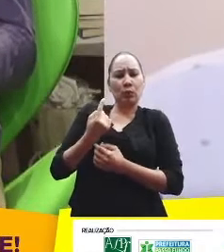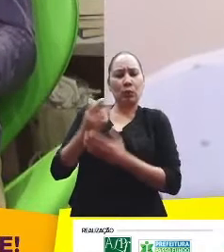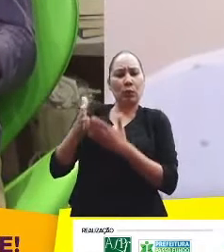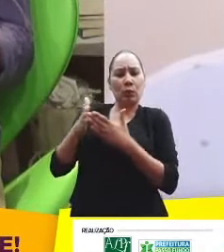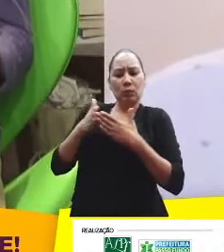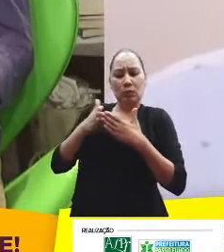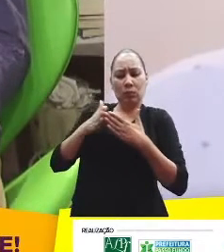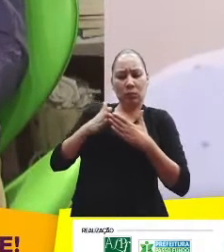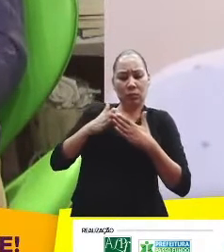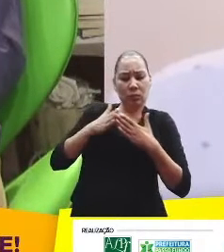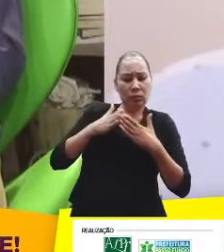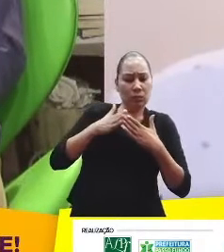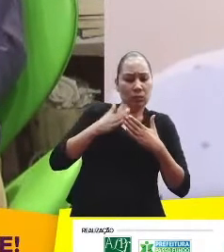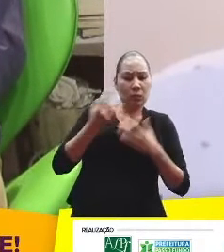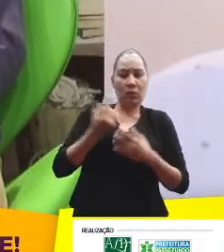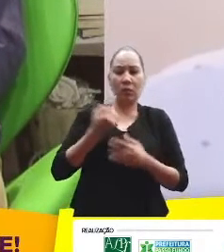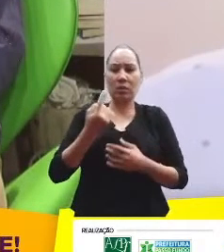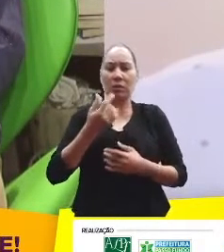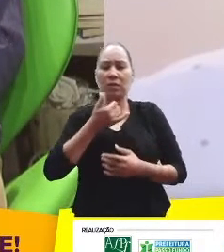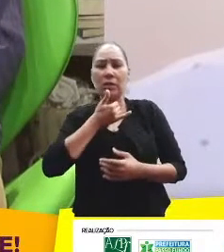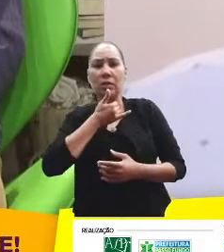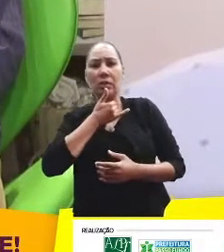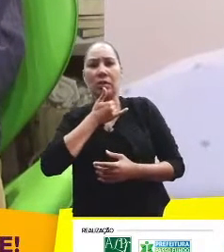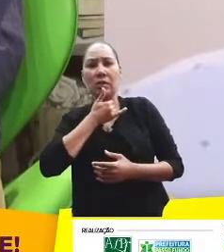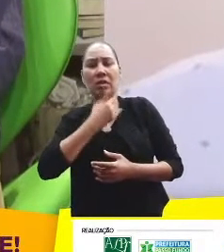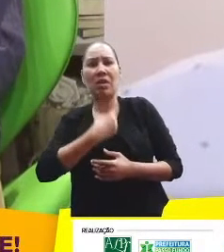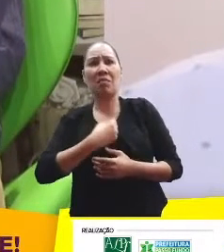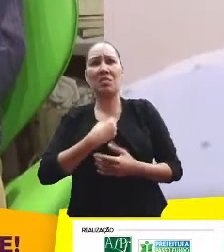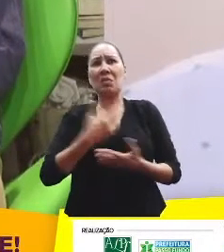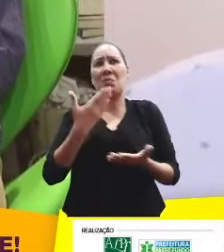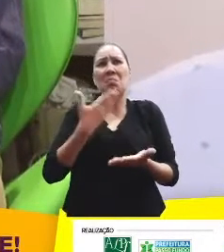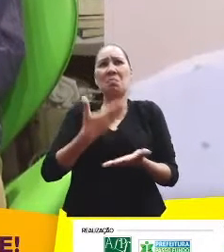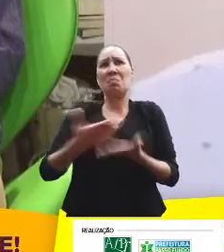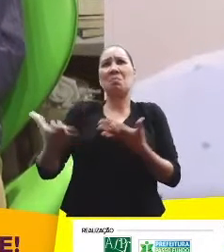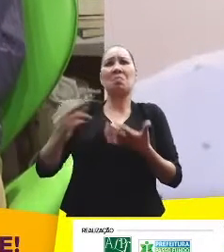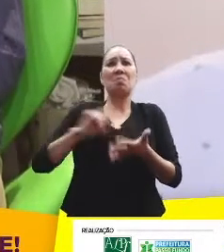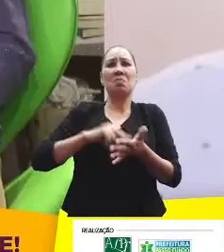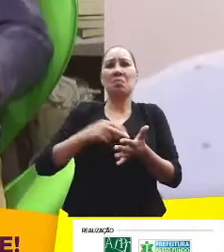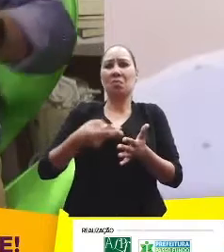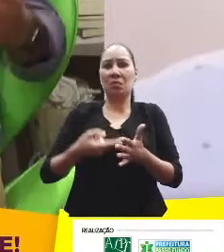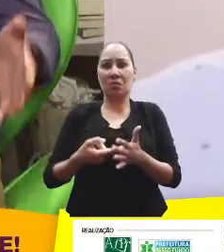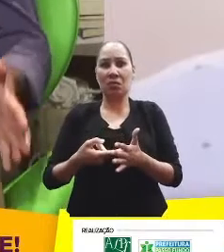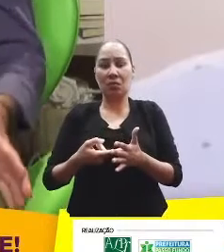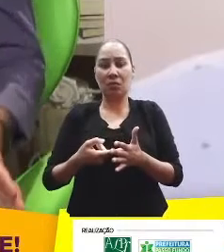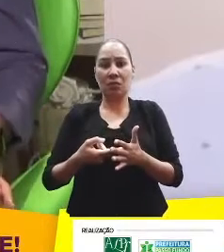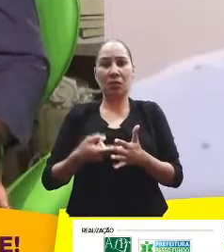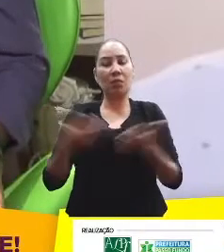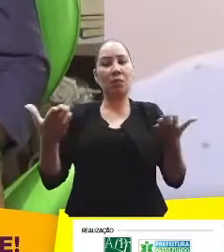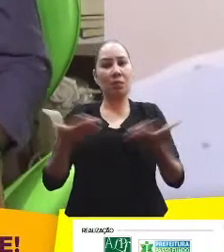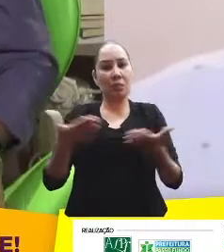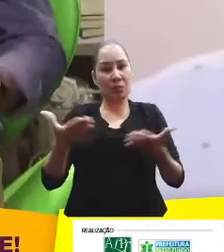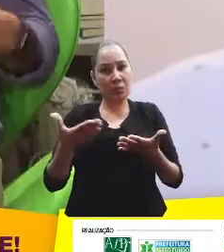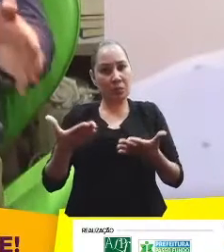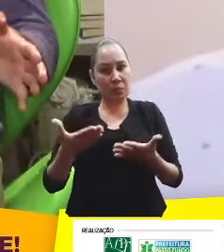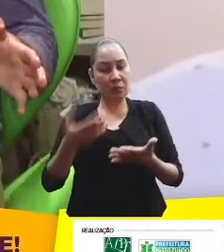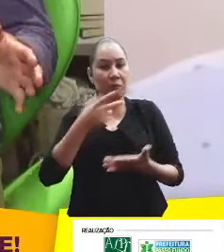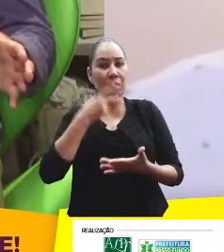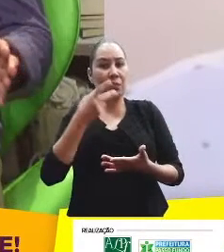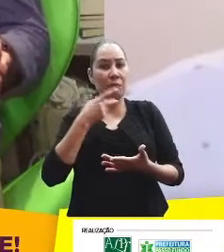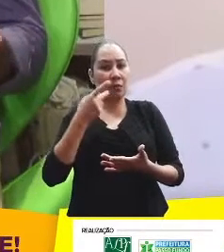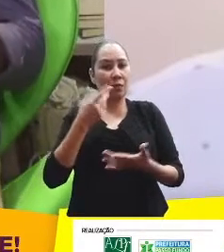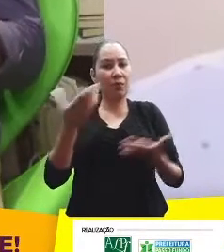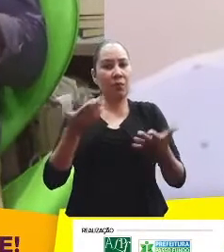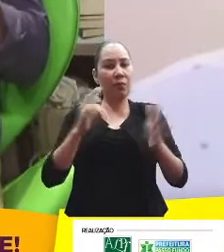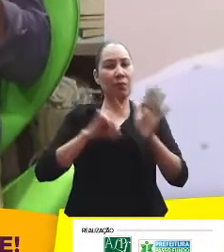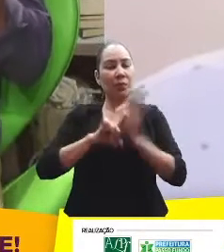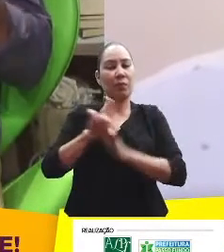perdendo, né, aquele brilho, e agora eu vou buscar o Evangelho segundo o Espiritismo e vou te passar a